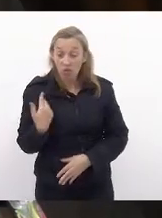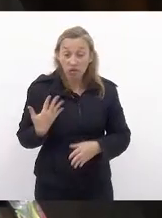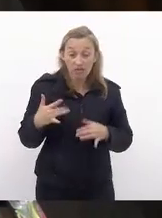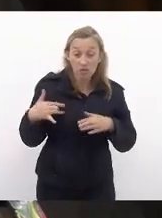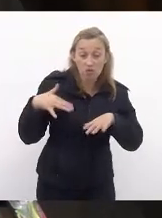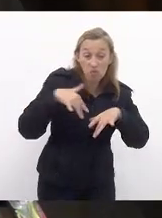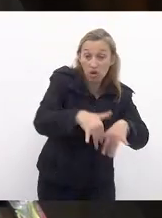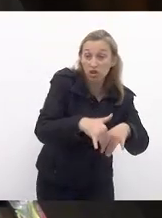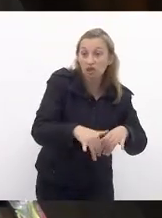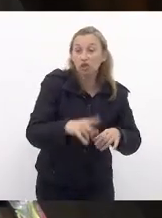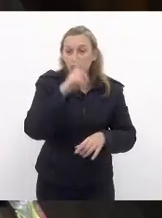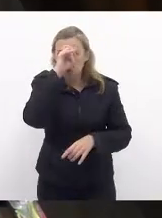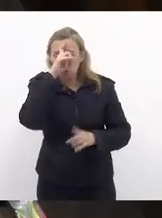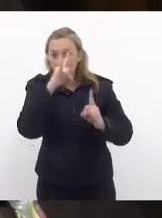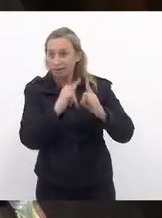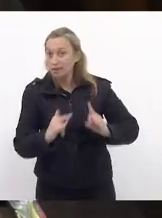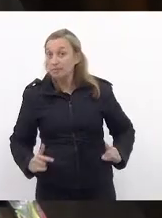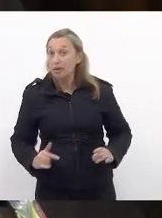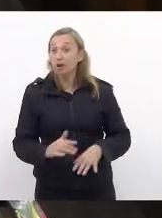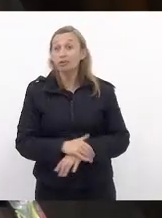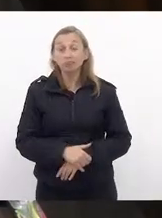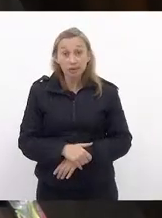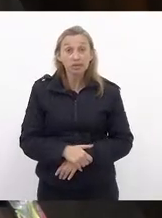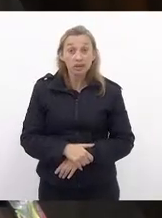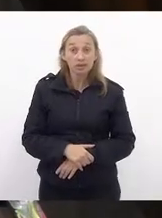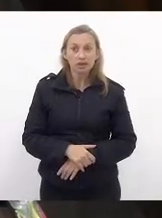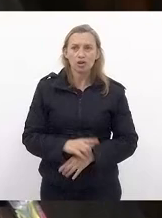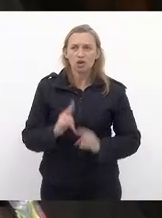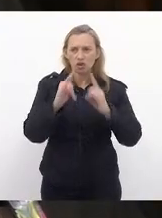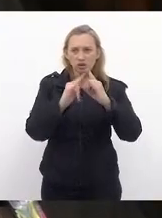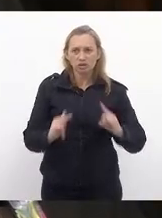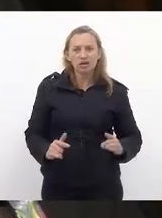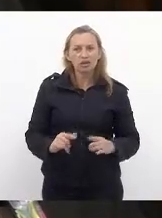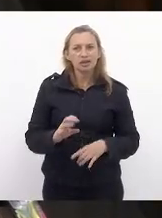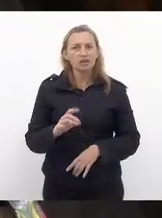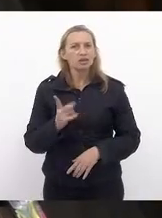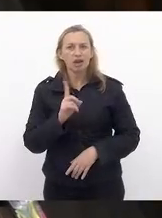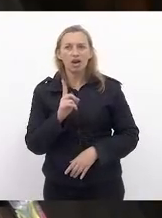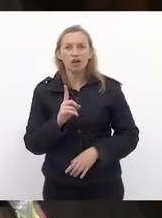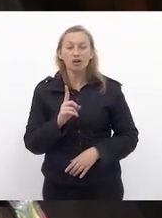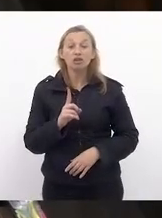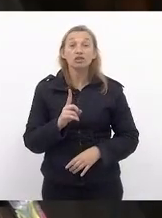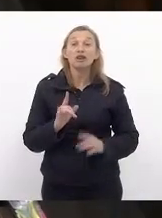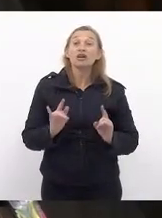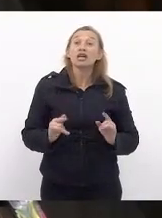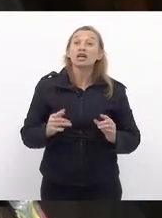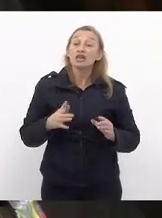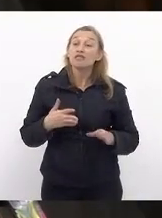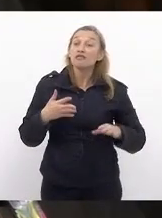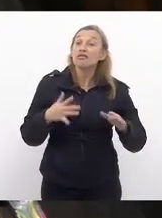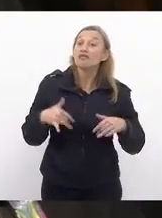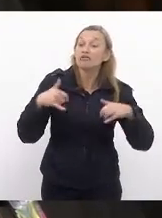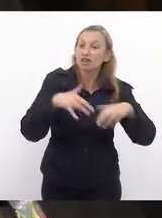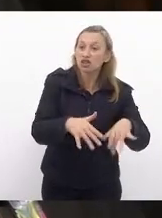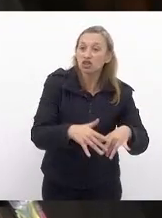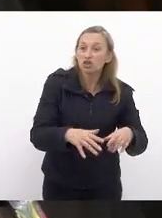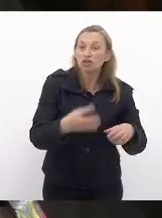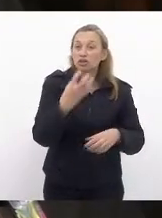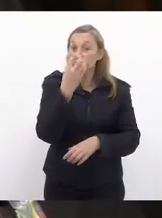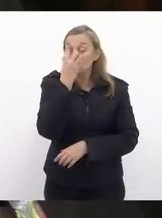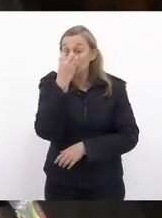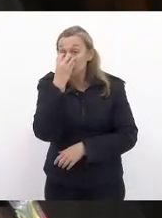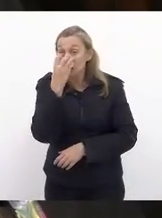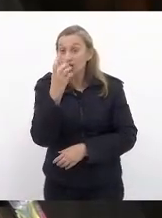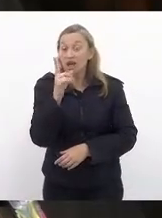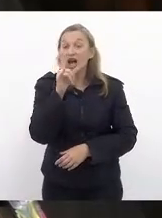invadindo o hospital de campanha hospital de campanha não eu estava invadindo os circos porque era aluna e